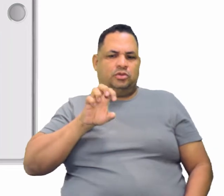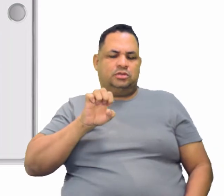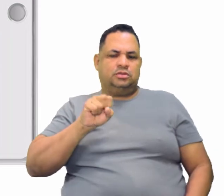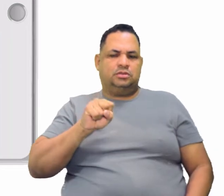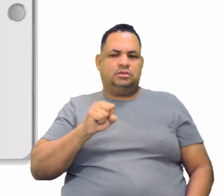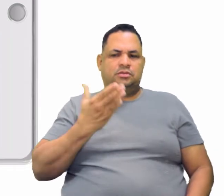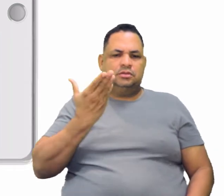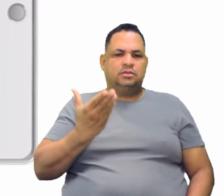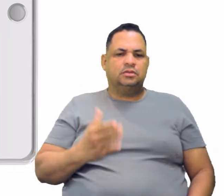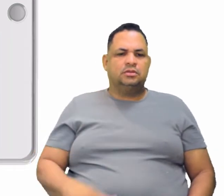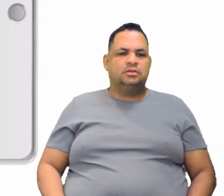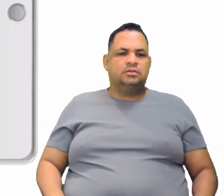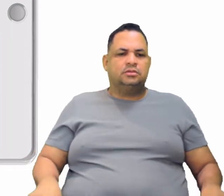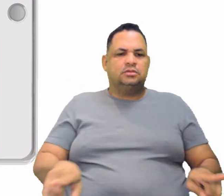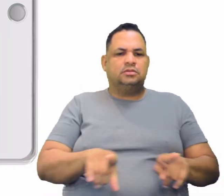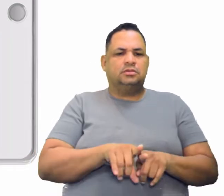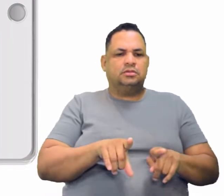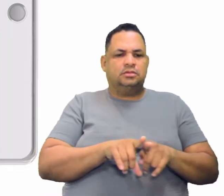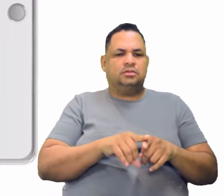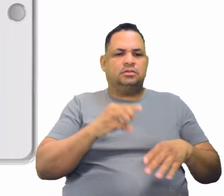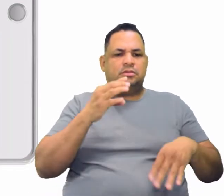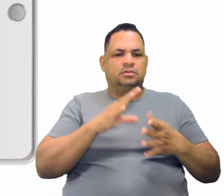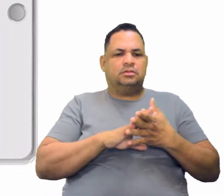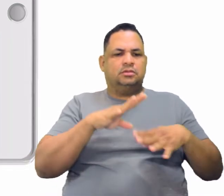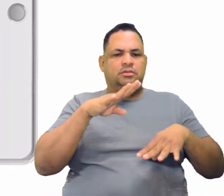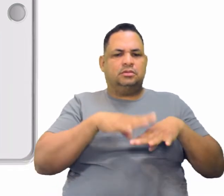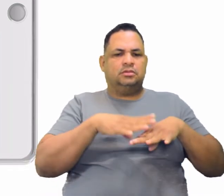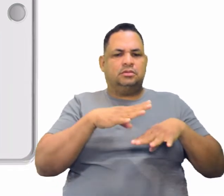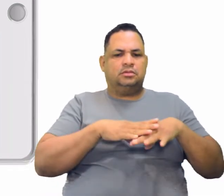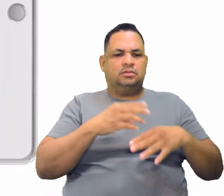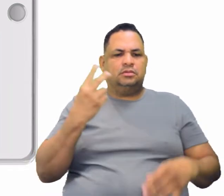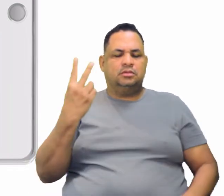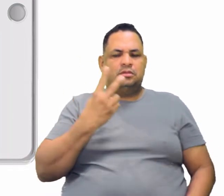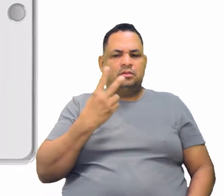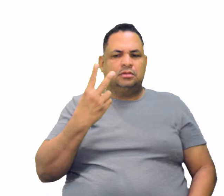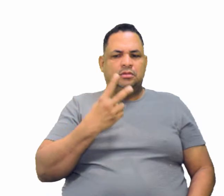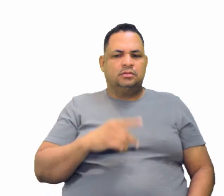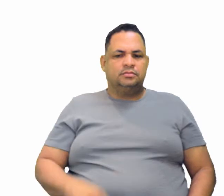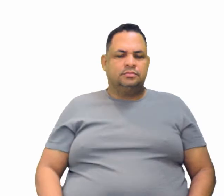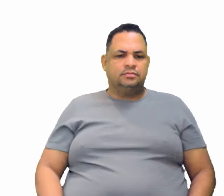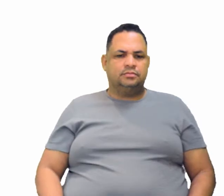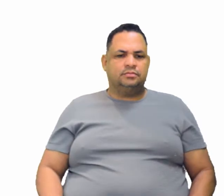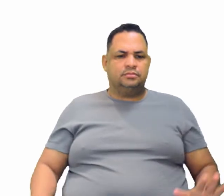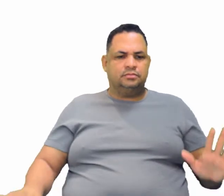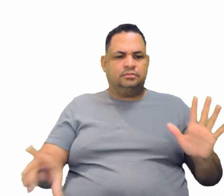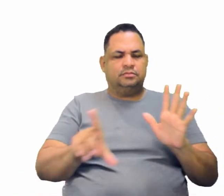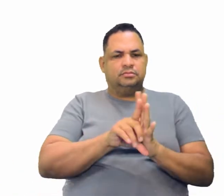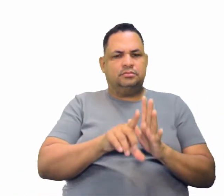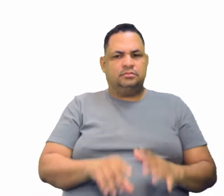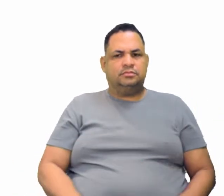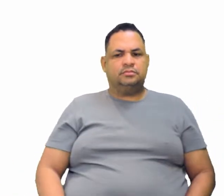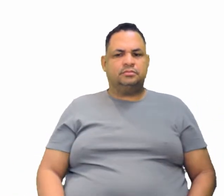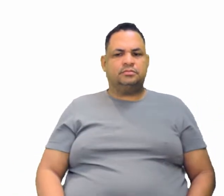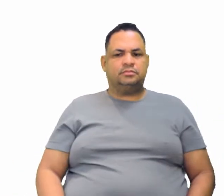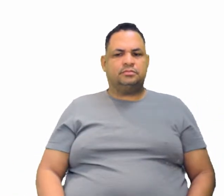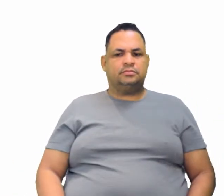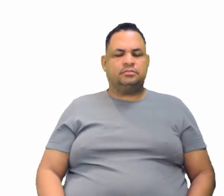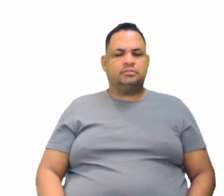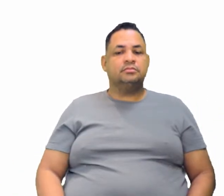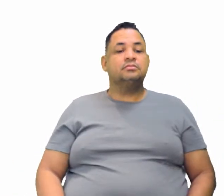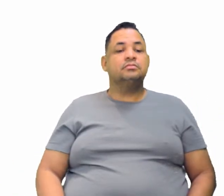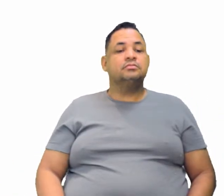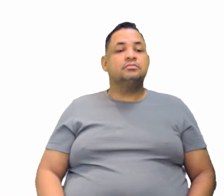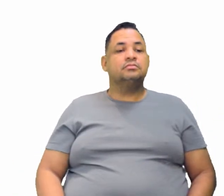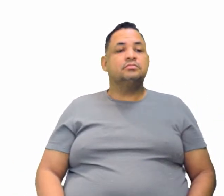aí, tá? E também com a expressão matemática, que foi aquela que eu coloquei anteriormente. Olha só, aqui a gente tem o